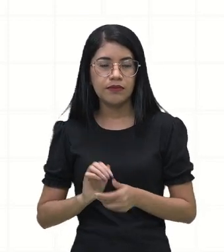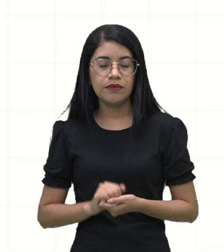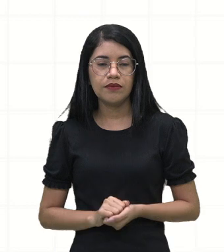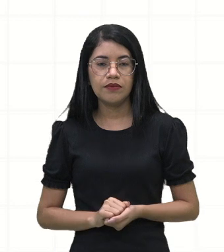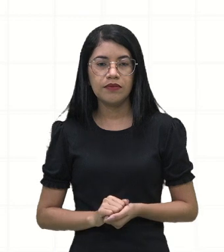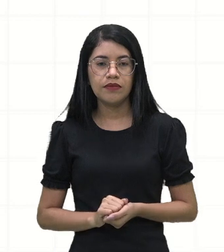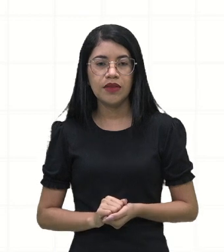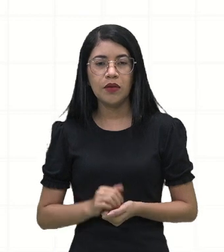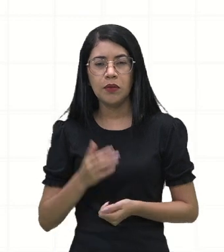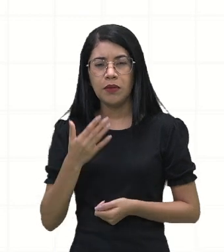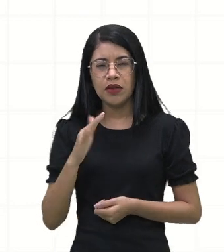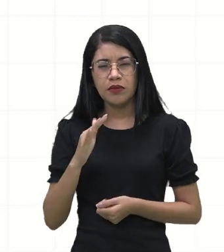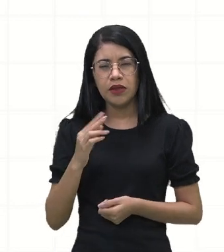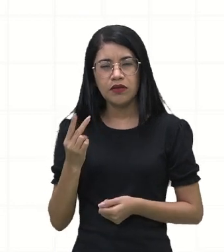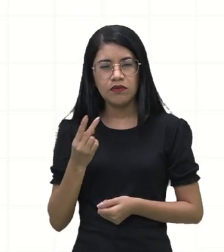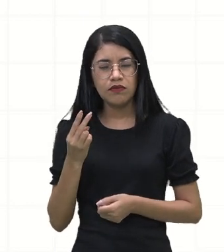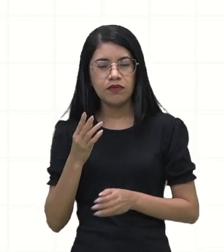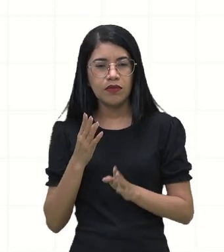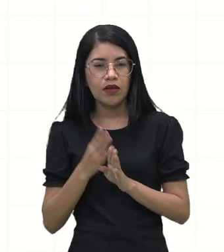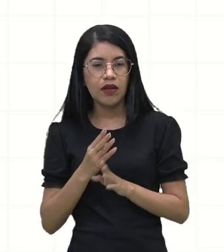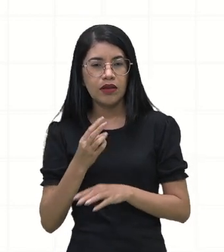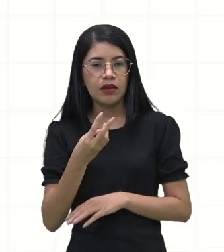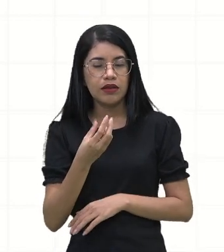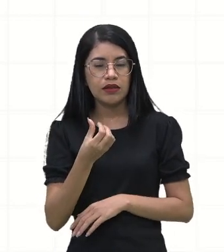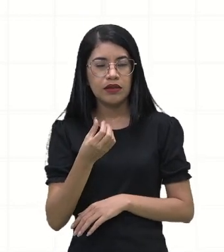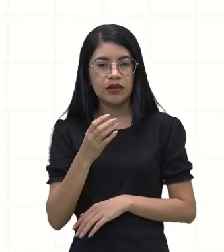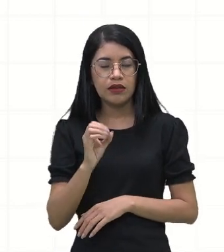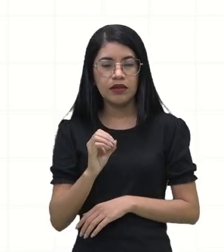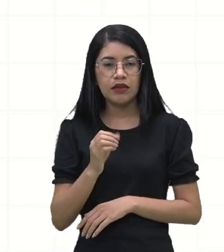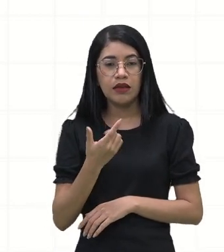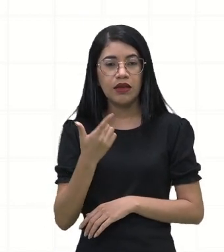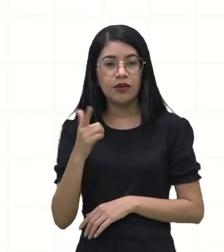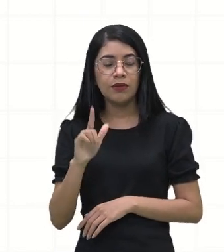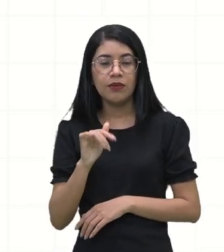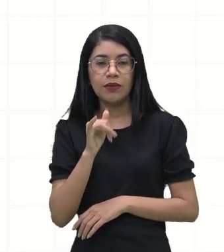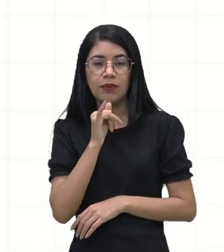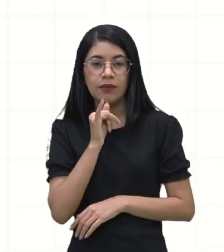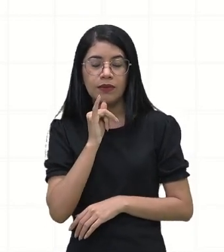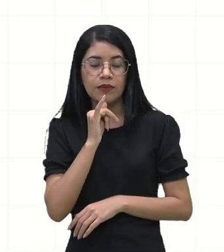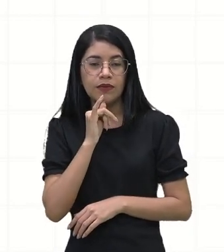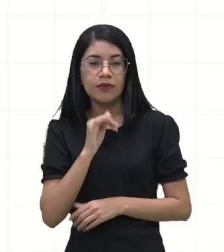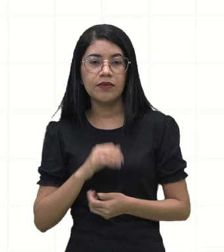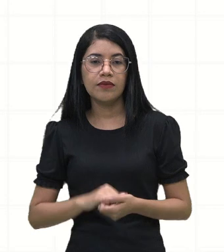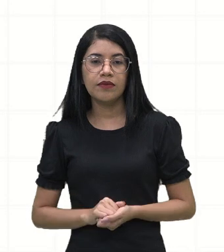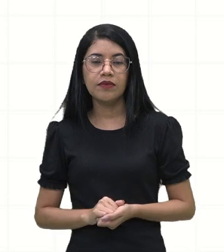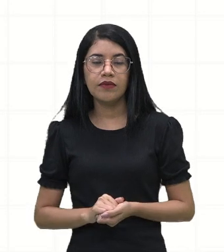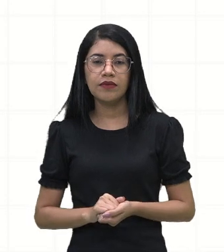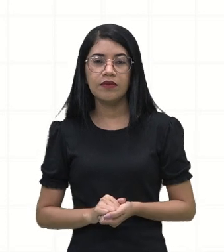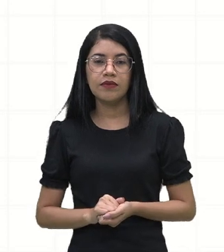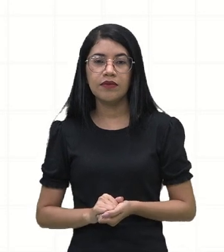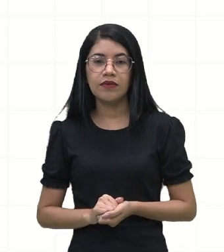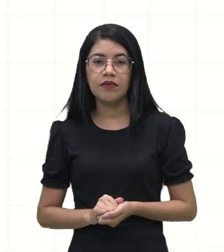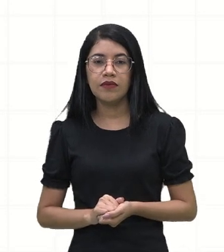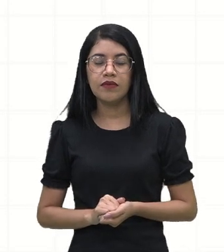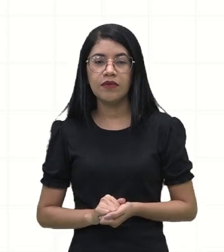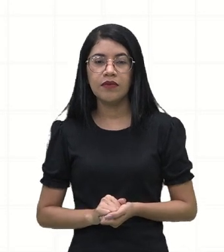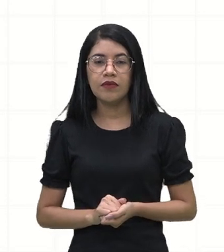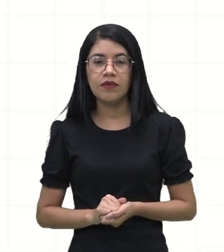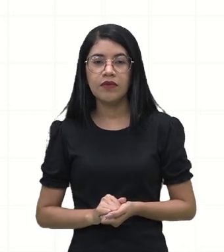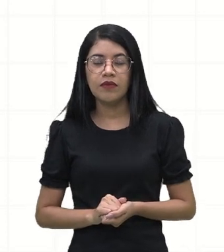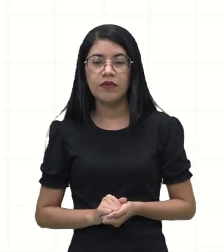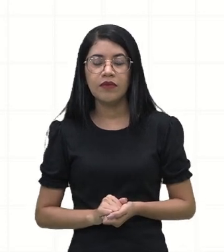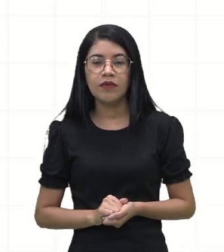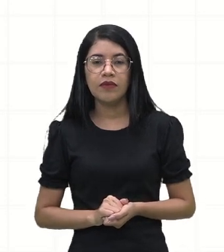aqui aproximadamente 360. Nesse aqui, né, nós temos 90.